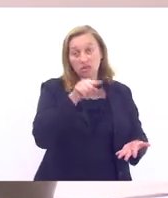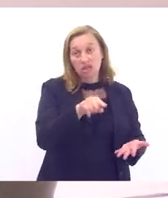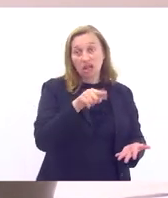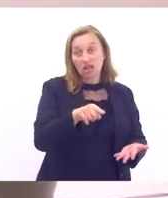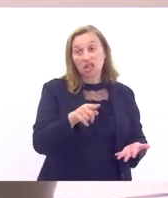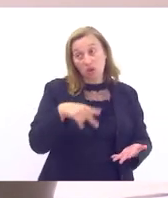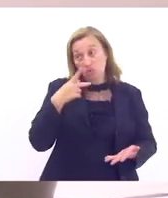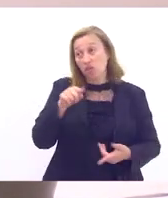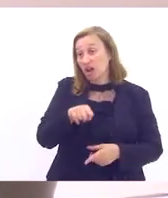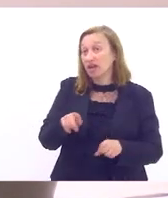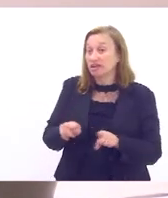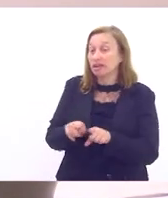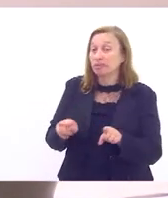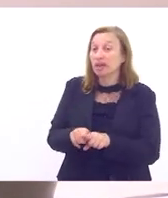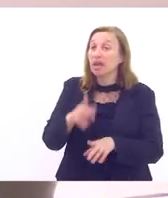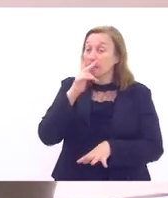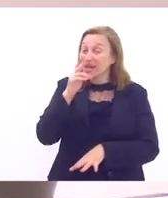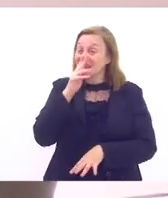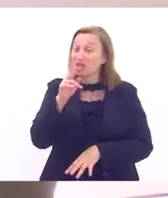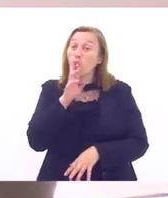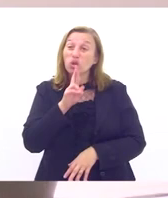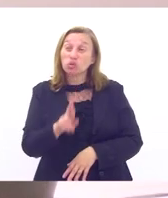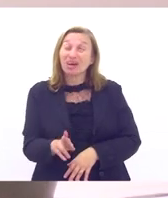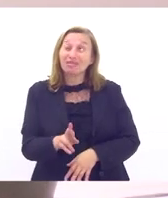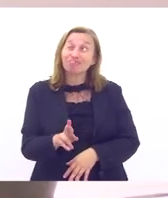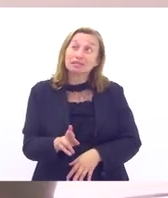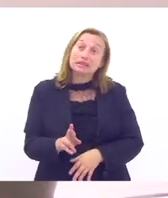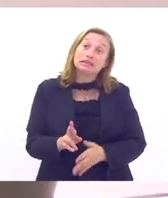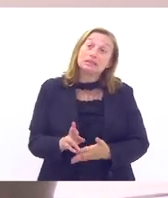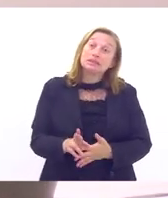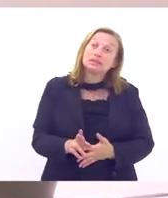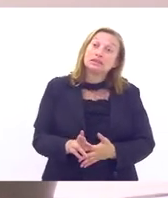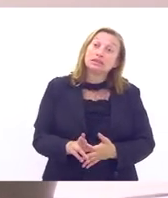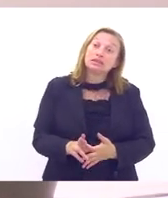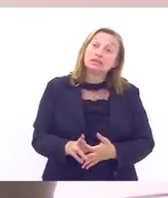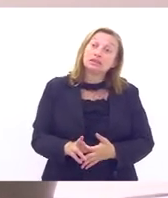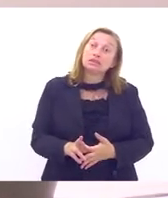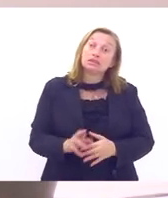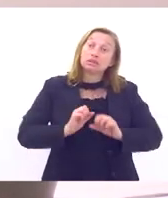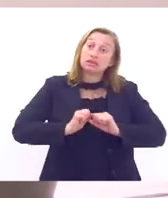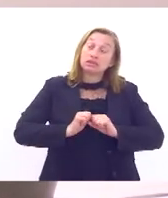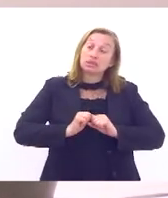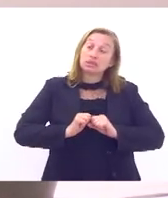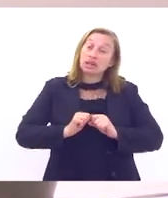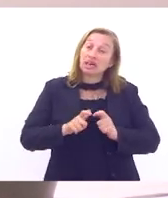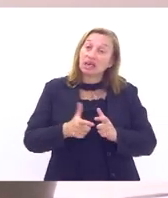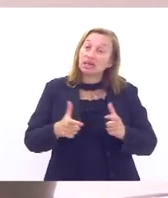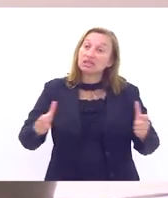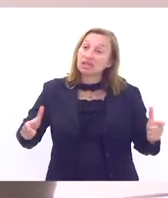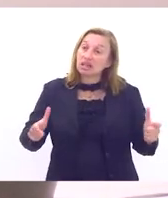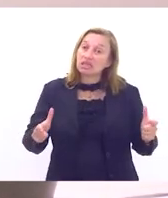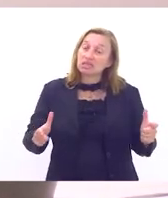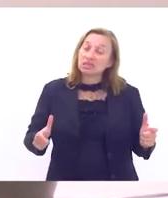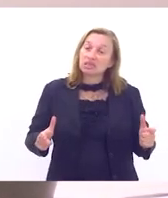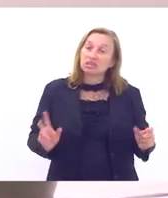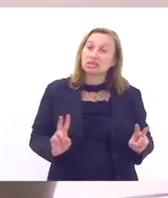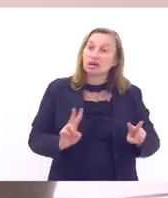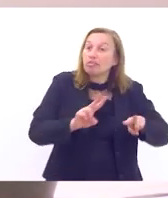isso expressamente, me pareciam resultados da expansão das equipes de atenção primária e prisional,